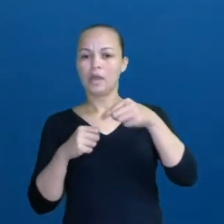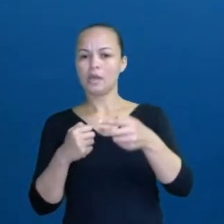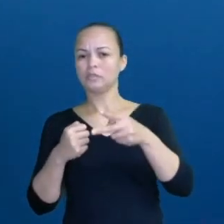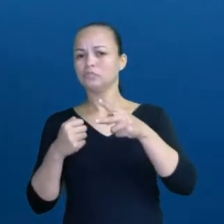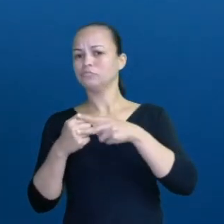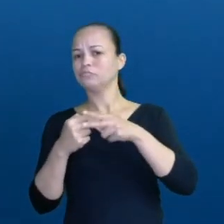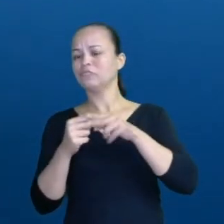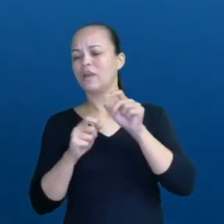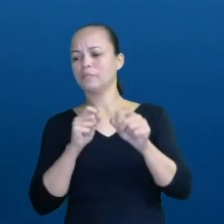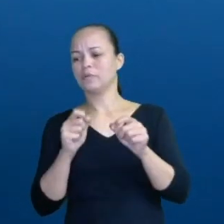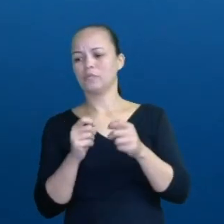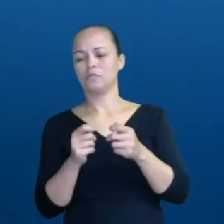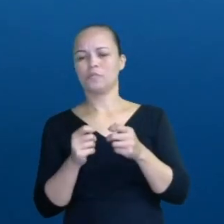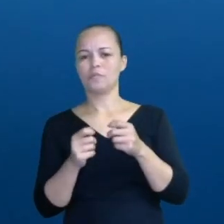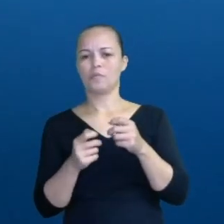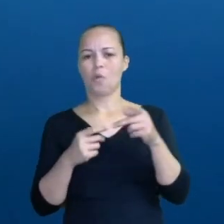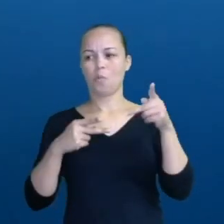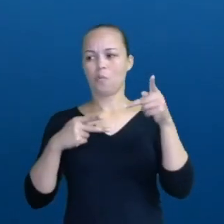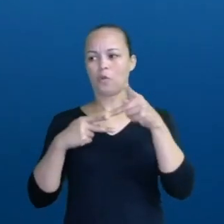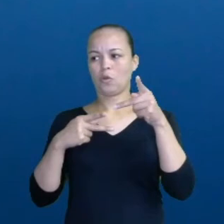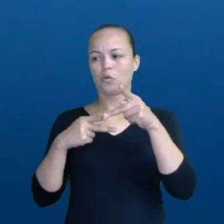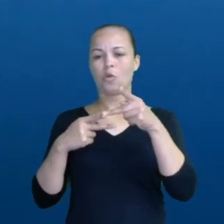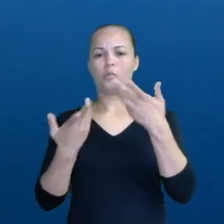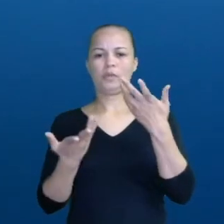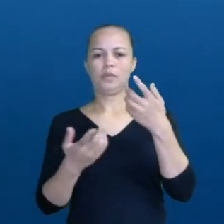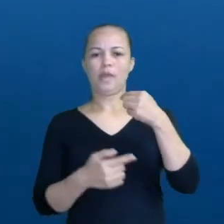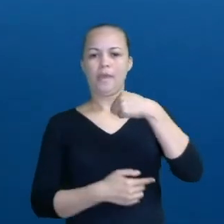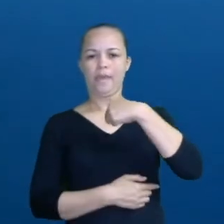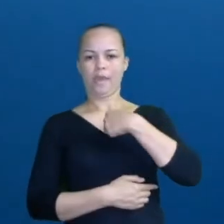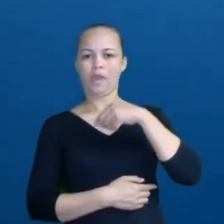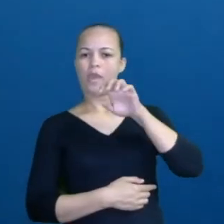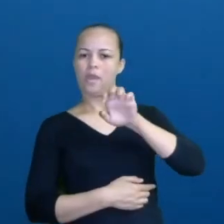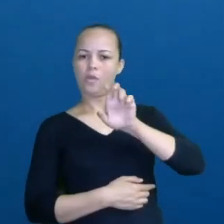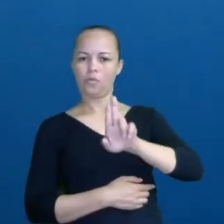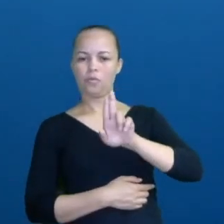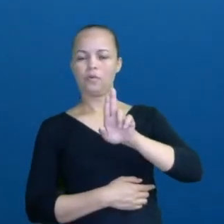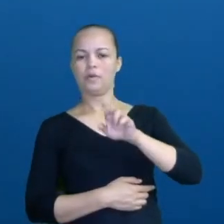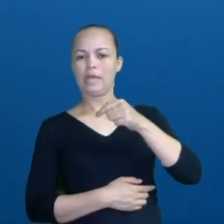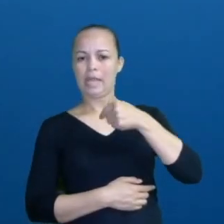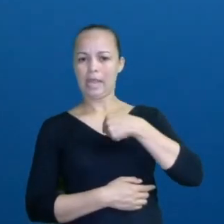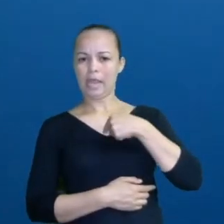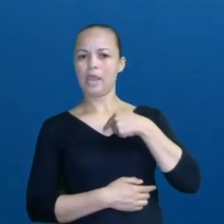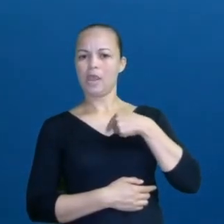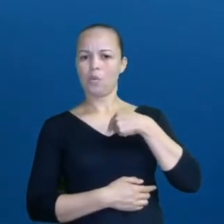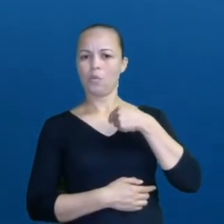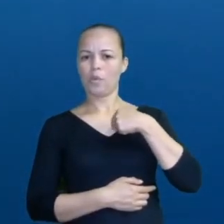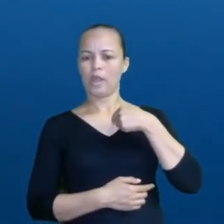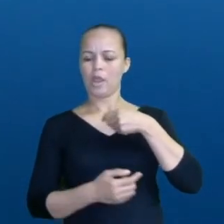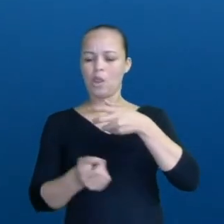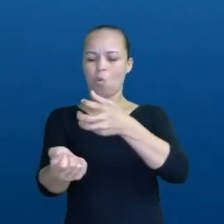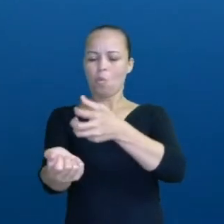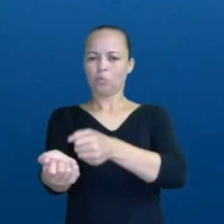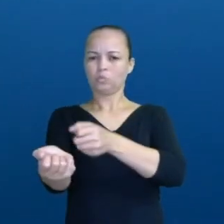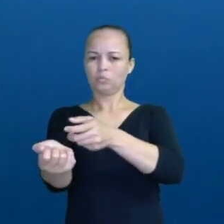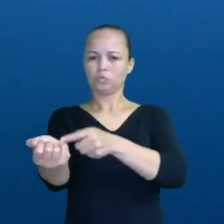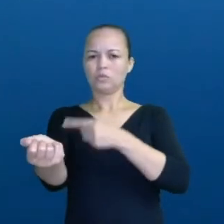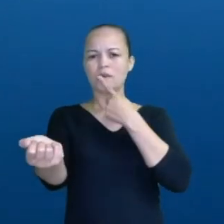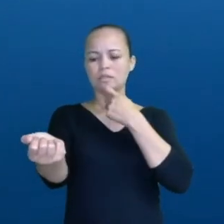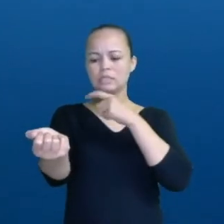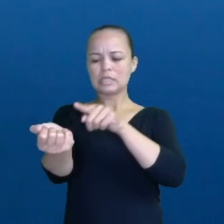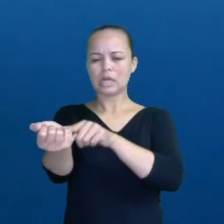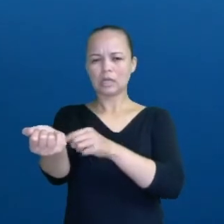verbo, qual seria o pronome? Seria o pronome eu, ou seja, eu sou doador de sangue, eu salvo